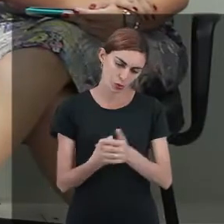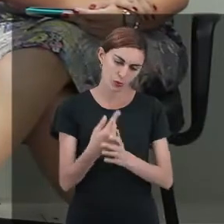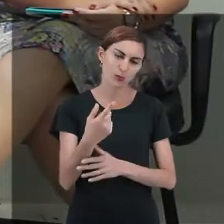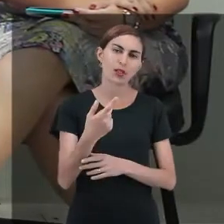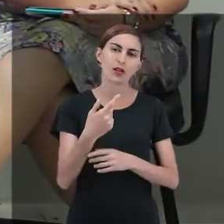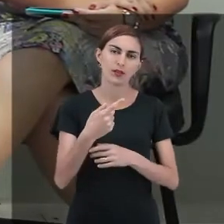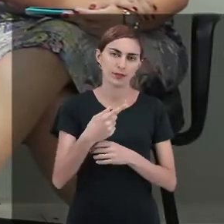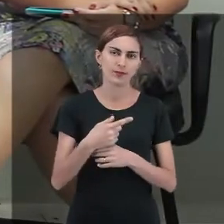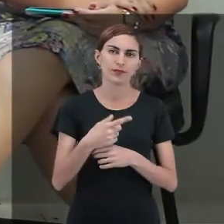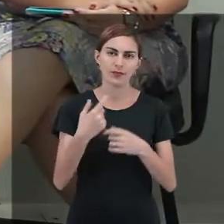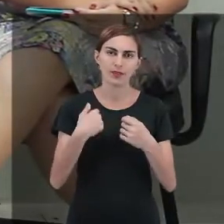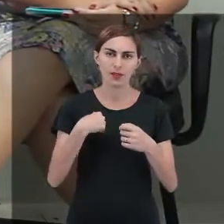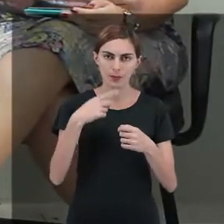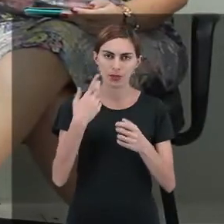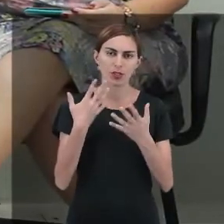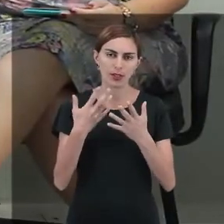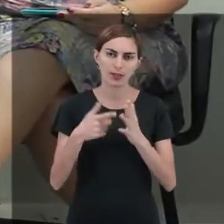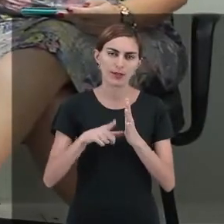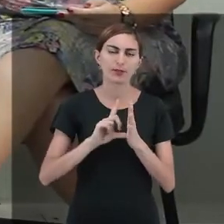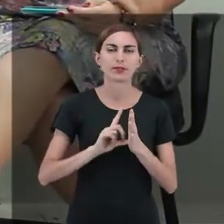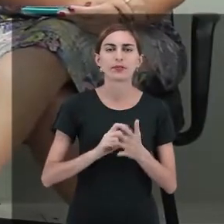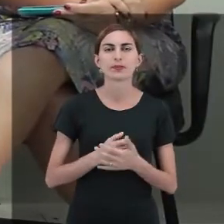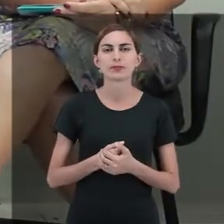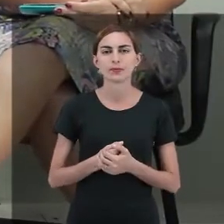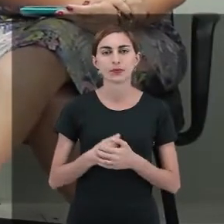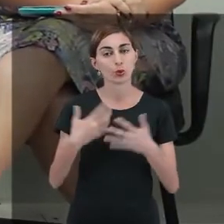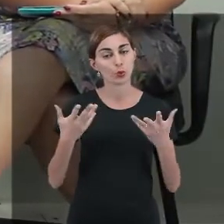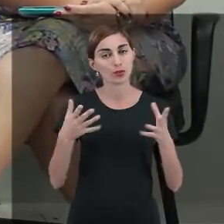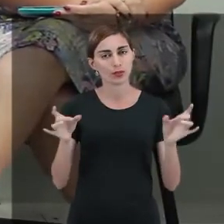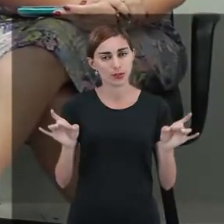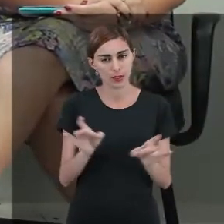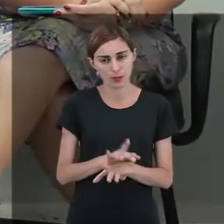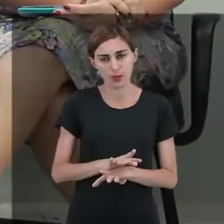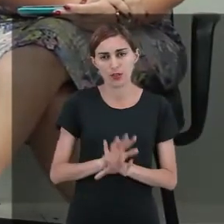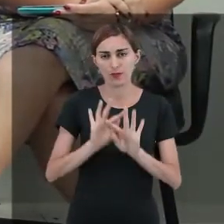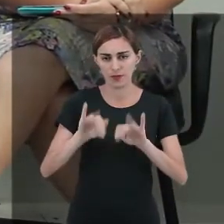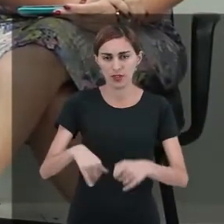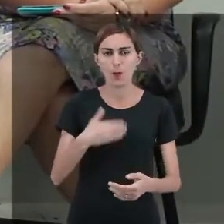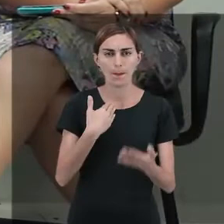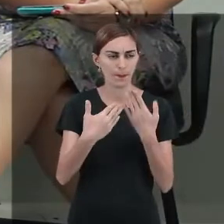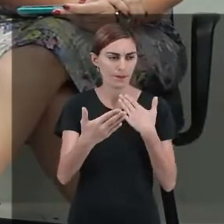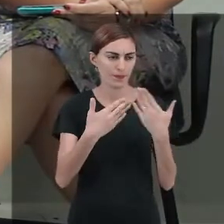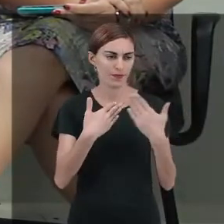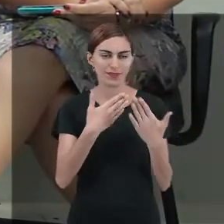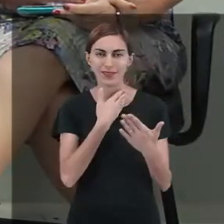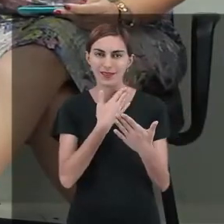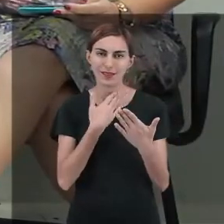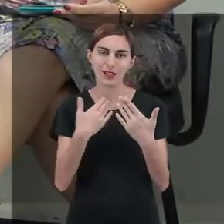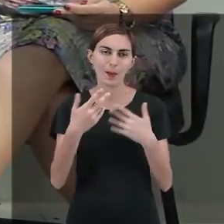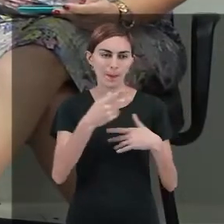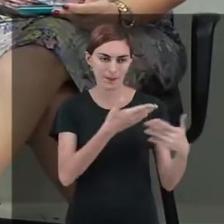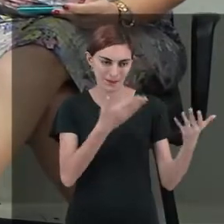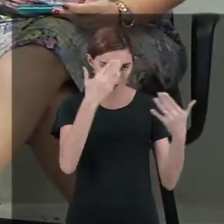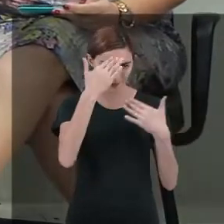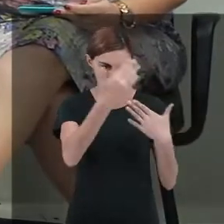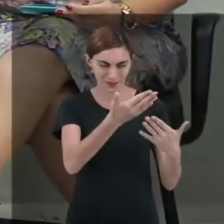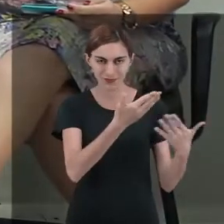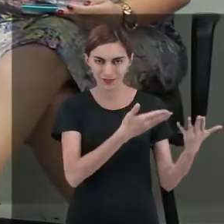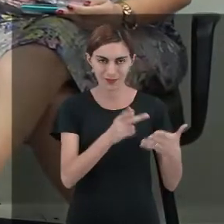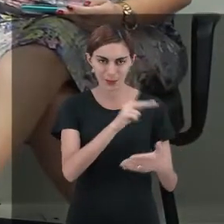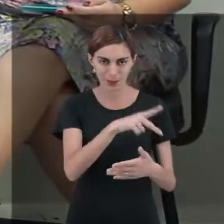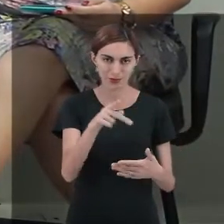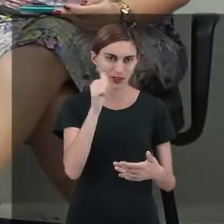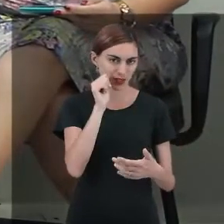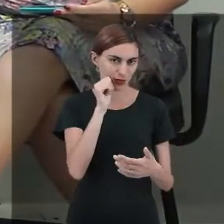o produto. Isso. E com isso, chegamos ao final do nosso bate-papo, agradecendo a participação da professora Daniela Glaer,